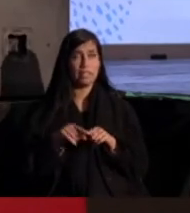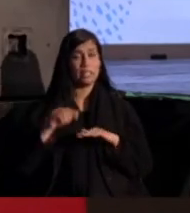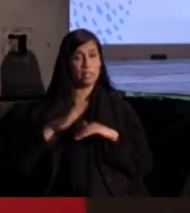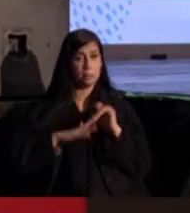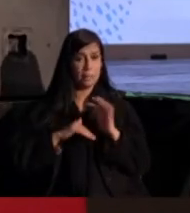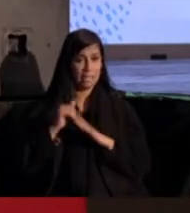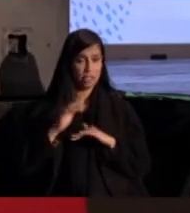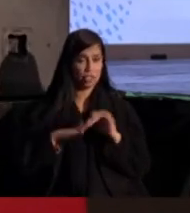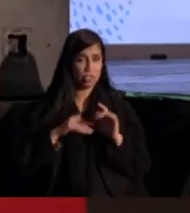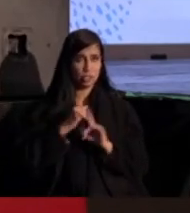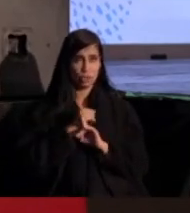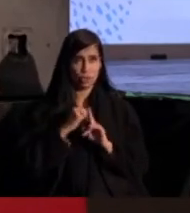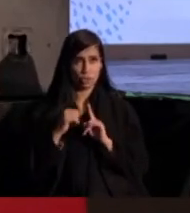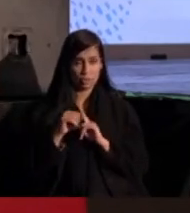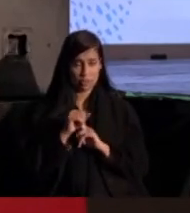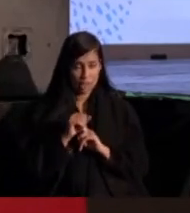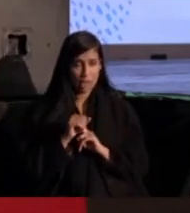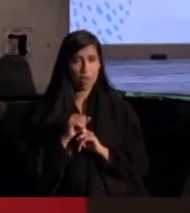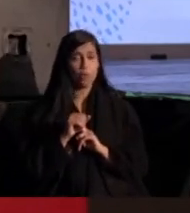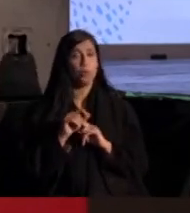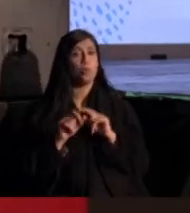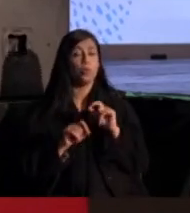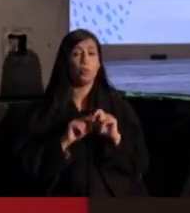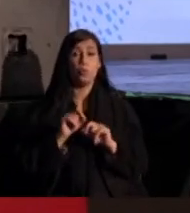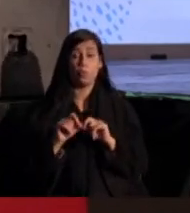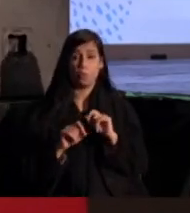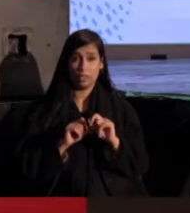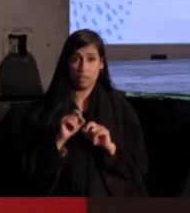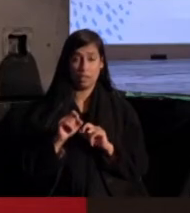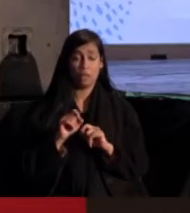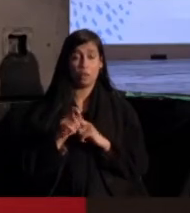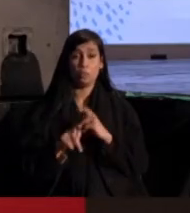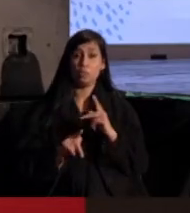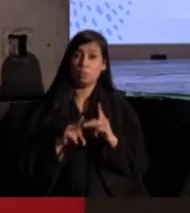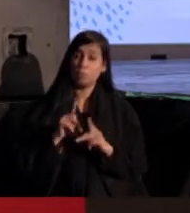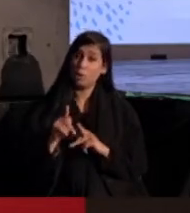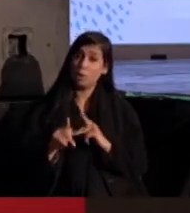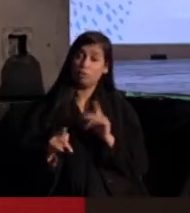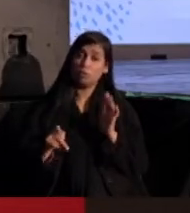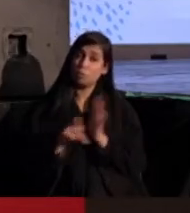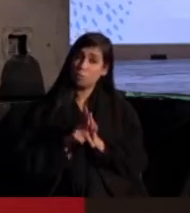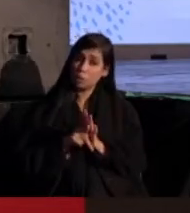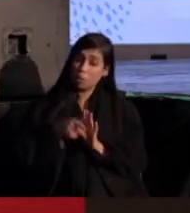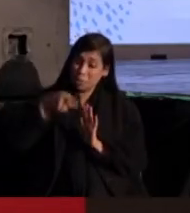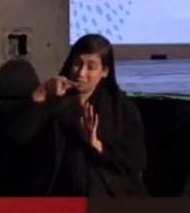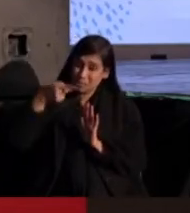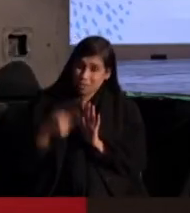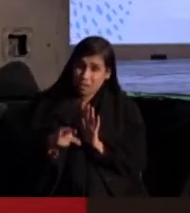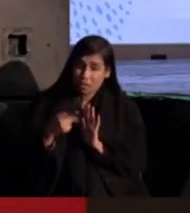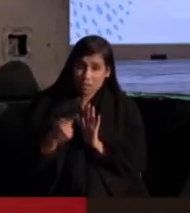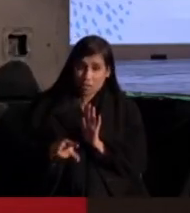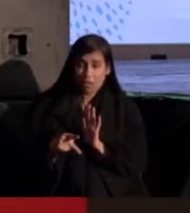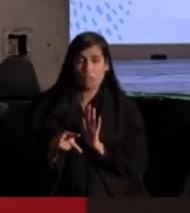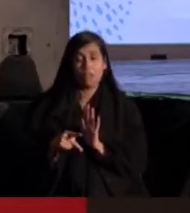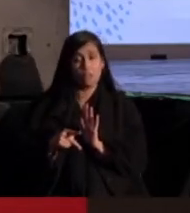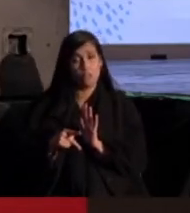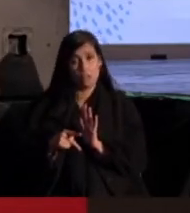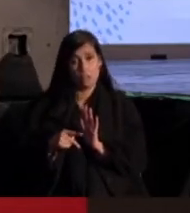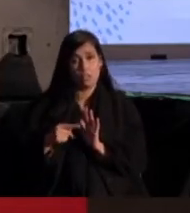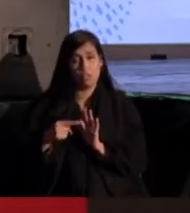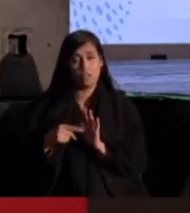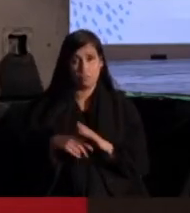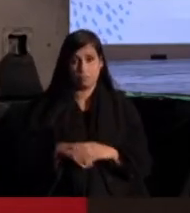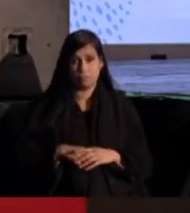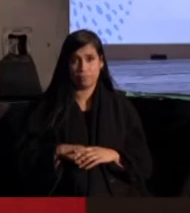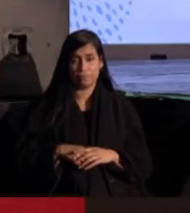né? Pensar também a questão dos povos originários no Brasil, né? Pensar que você tem, sim, Ailton